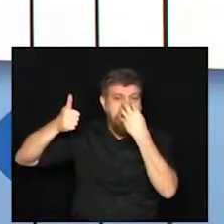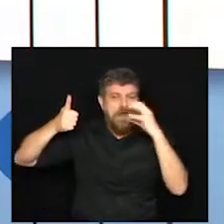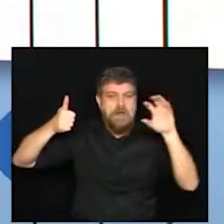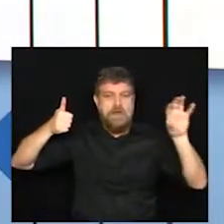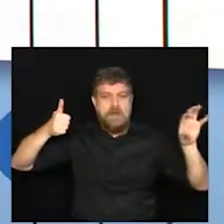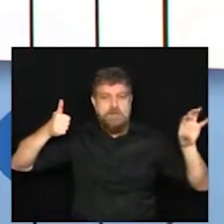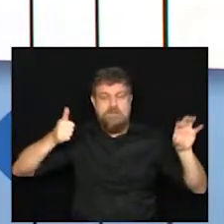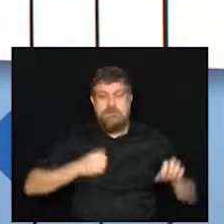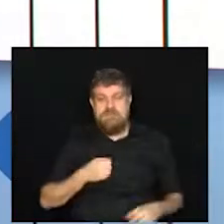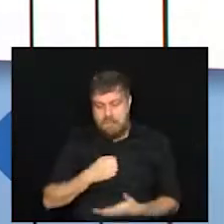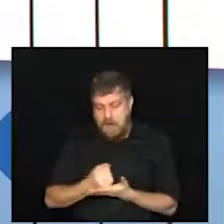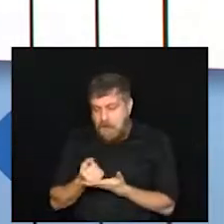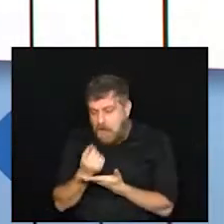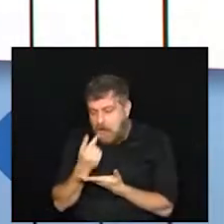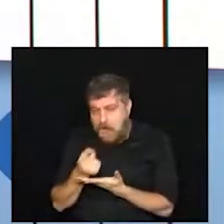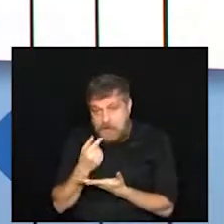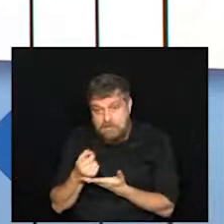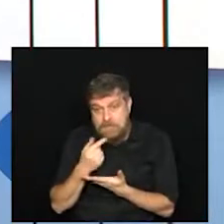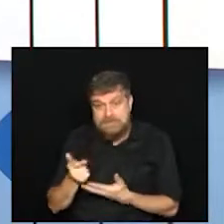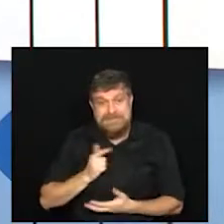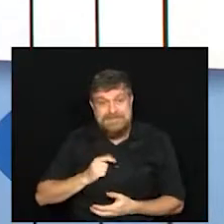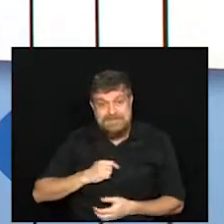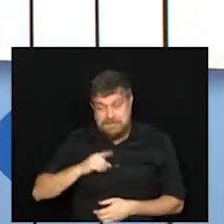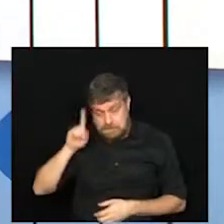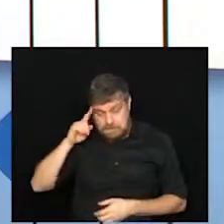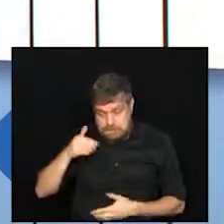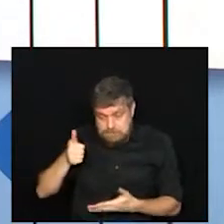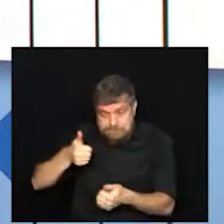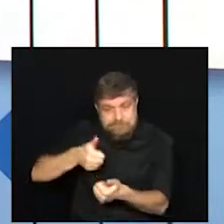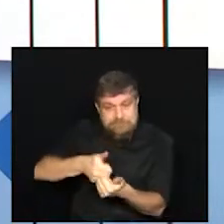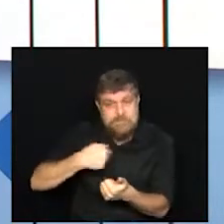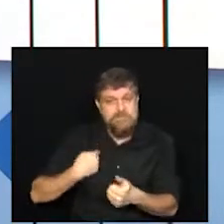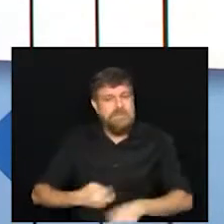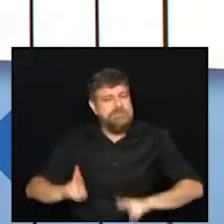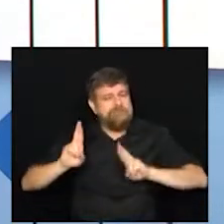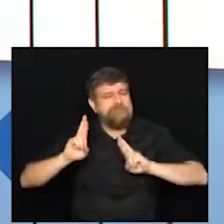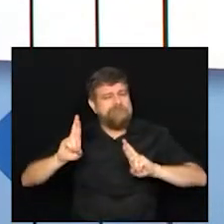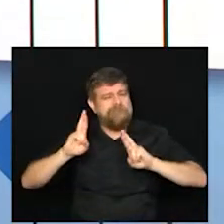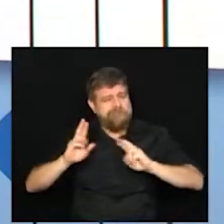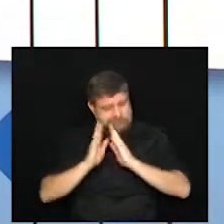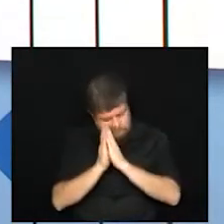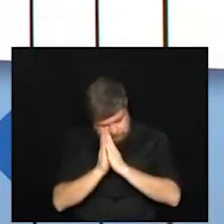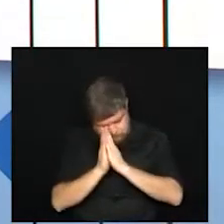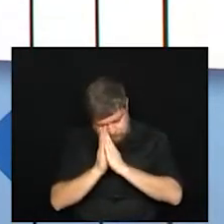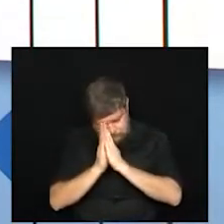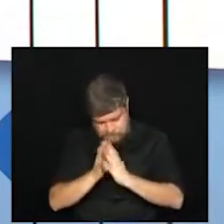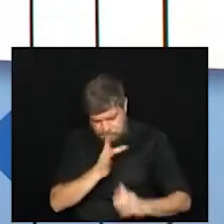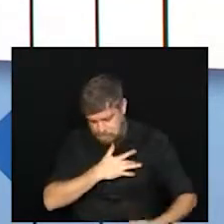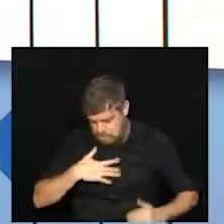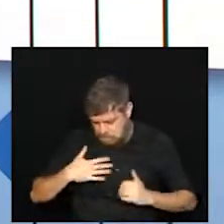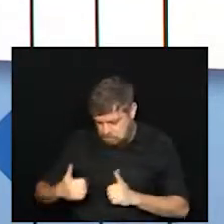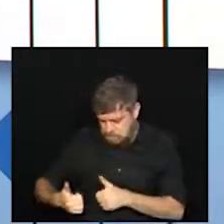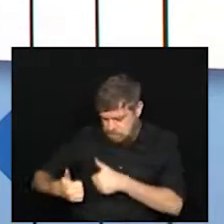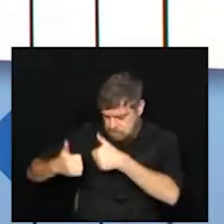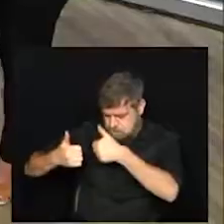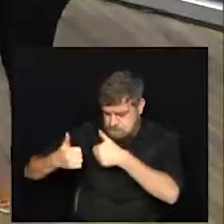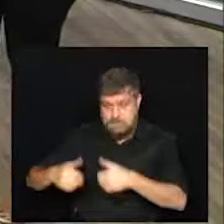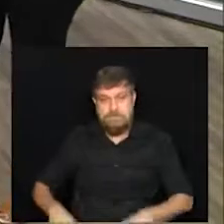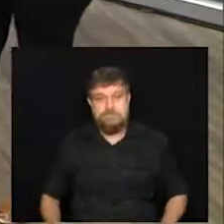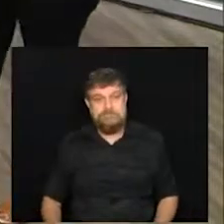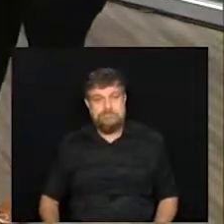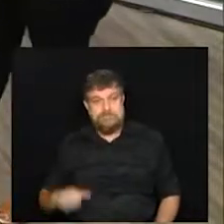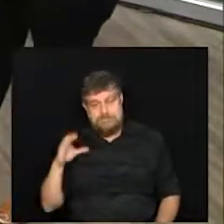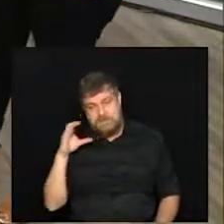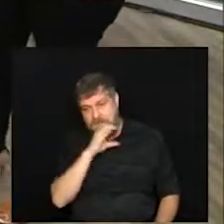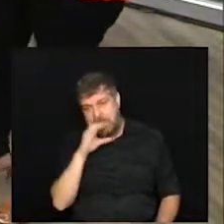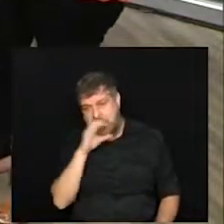dos antibióticos nos próximos dias. E a gente continua aqui na torcida pelo restabelecimento da saúde do parlamentar. O quanto